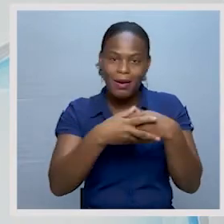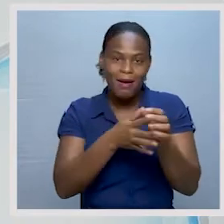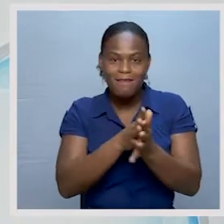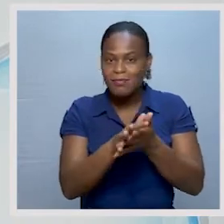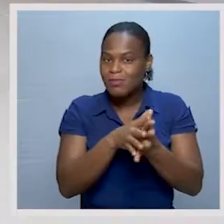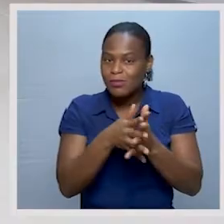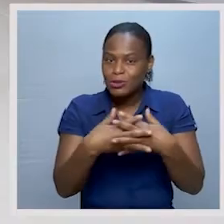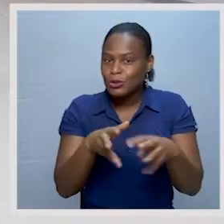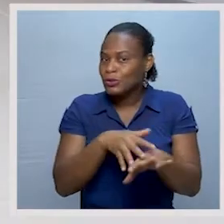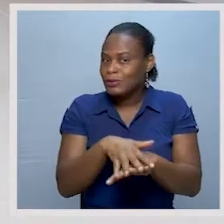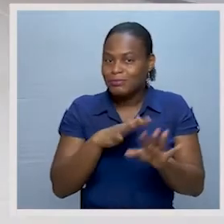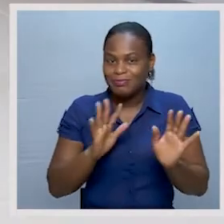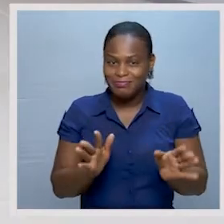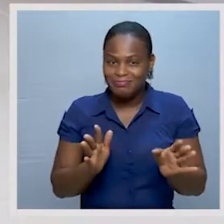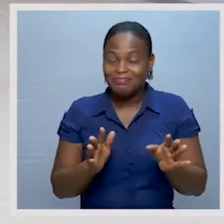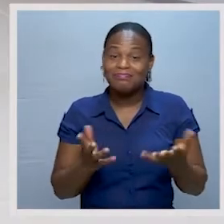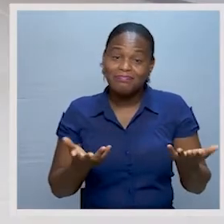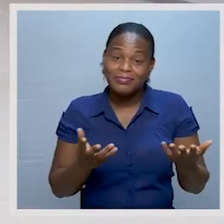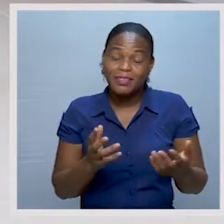e sabão.